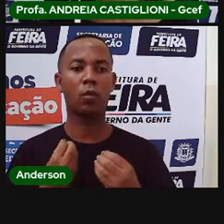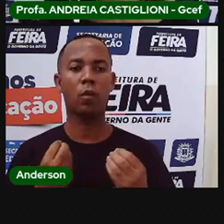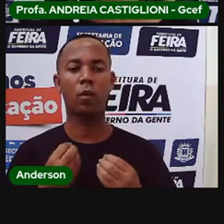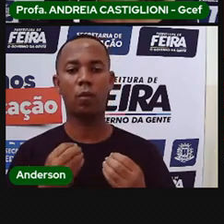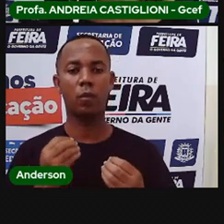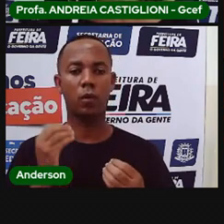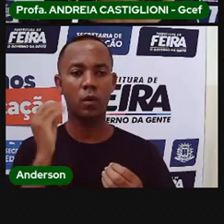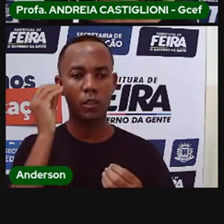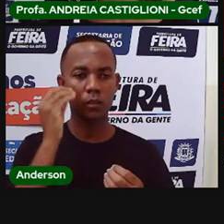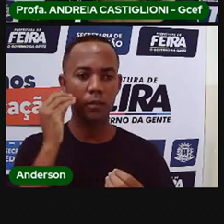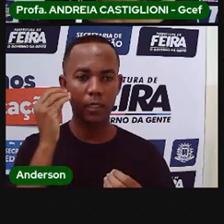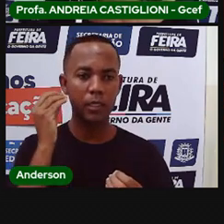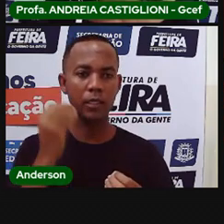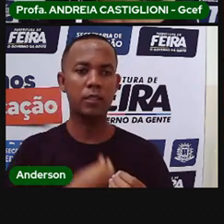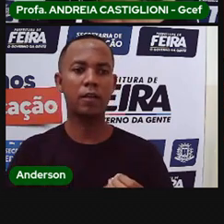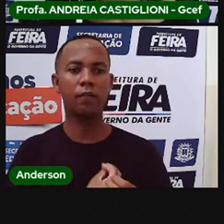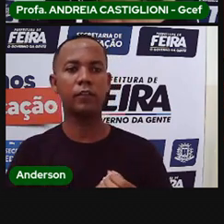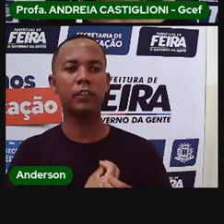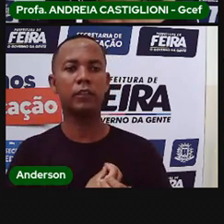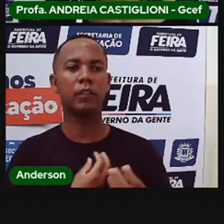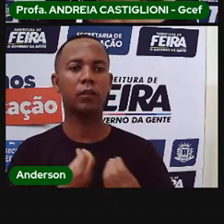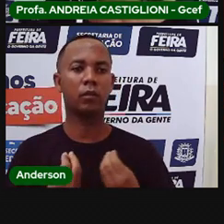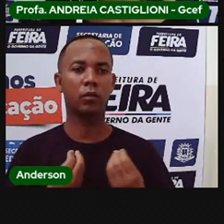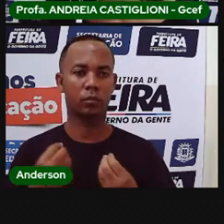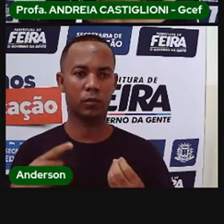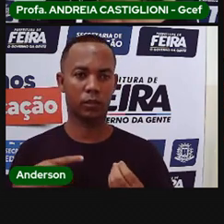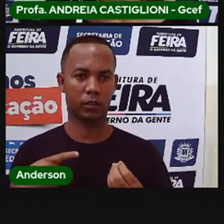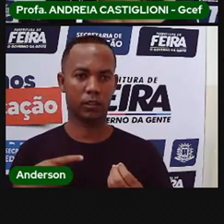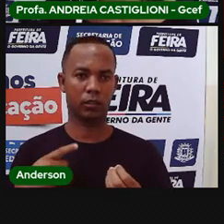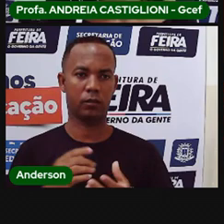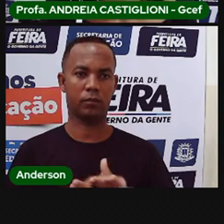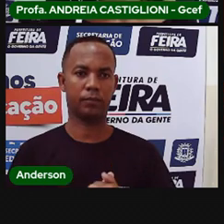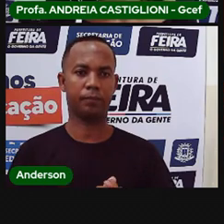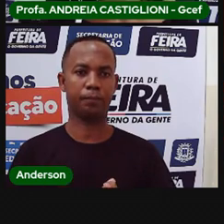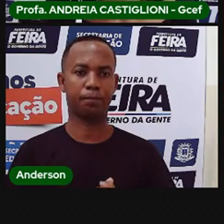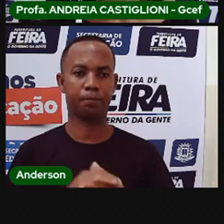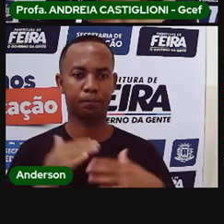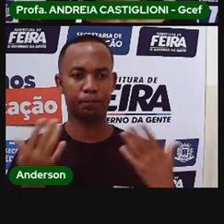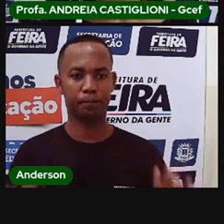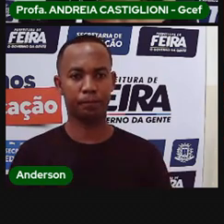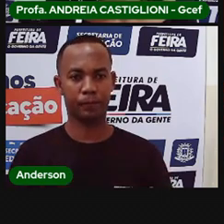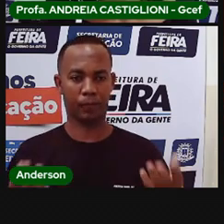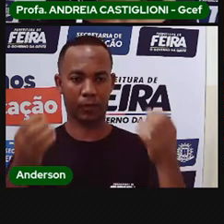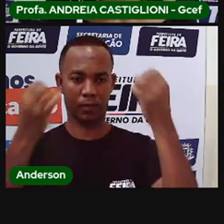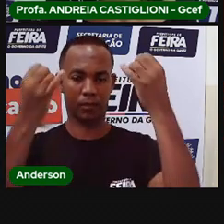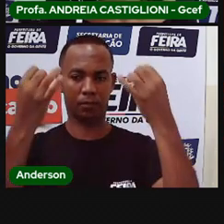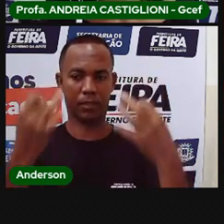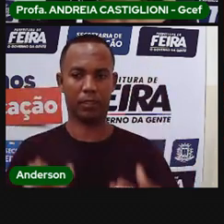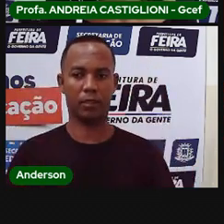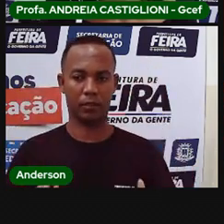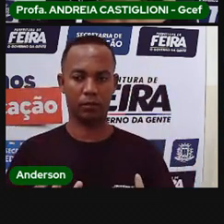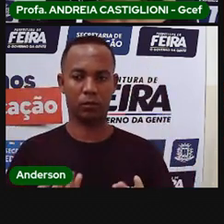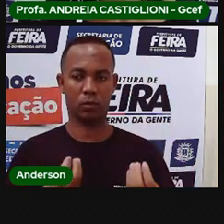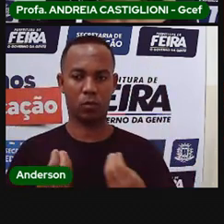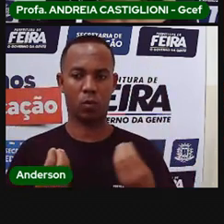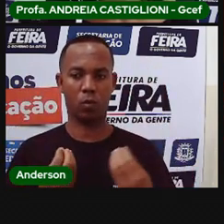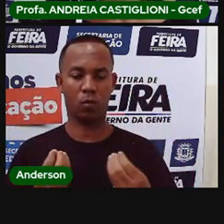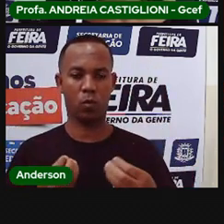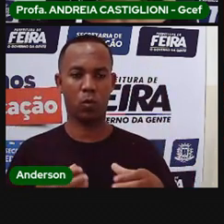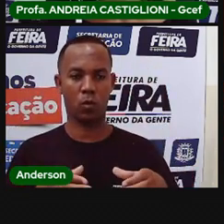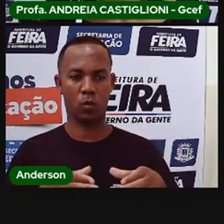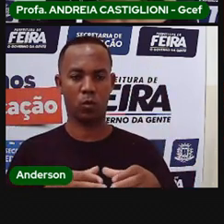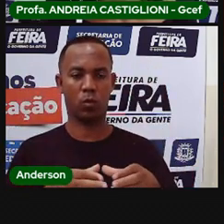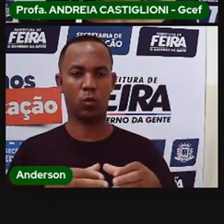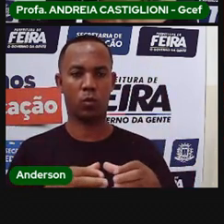suas experiências? Pronto. Vou trazer, como eu falei para vocês, falando do engajamento em relação, né, às